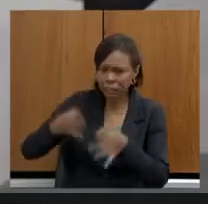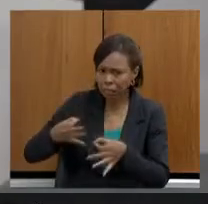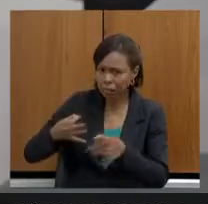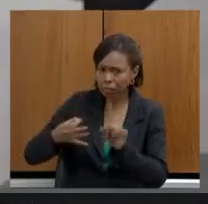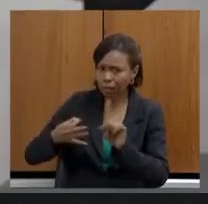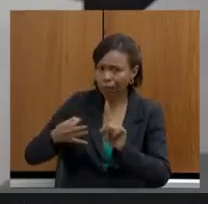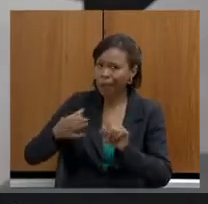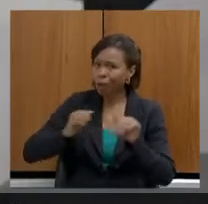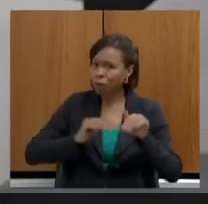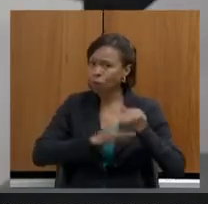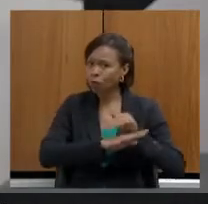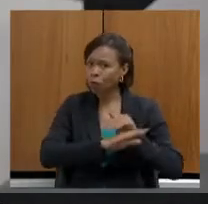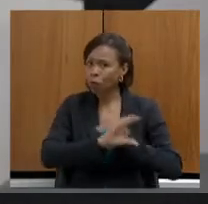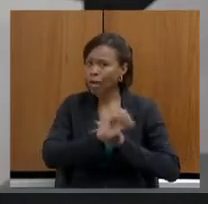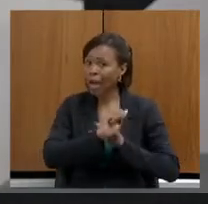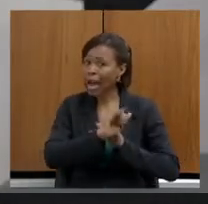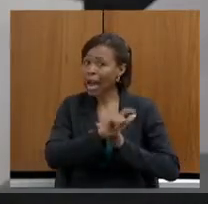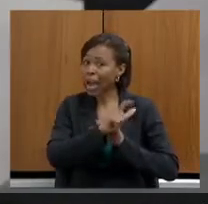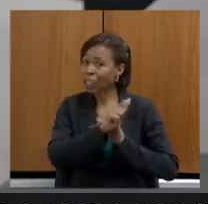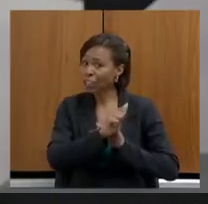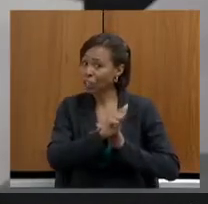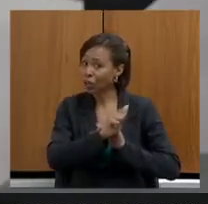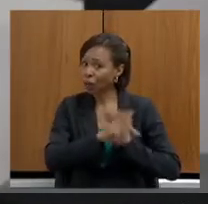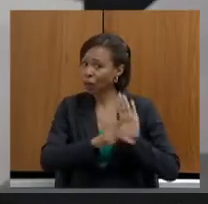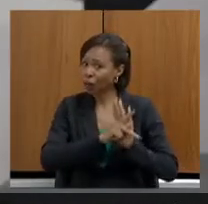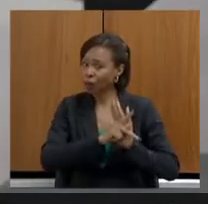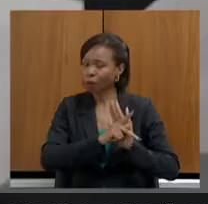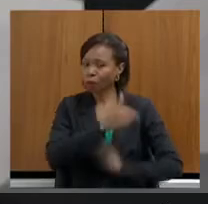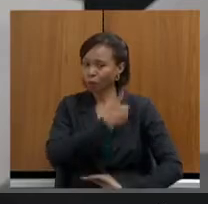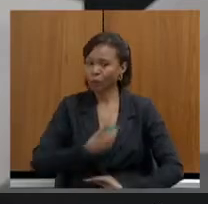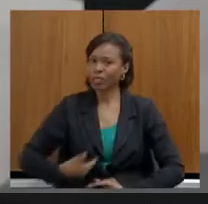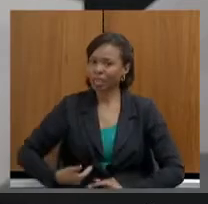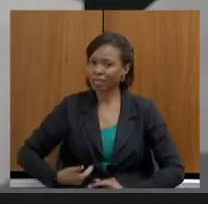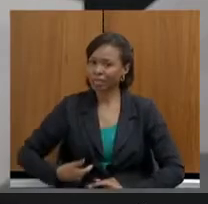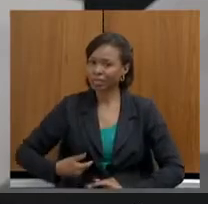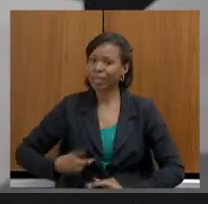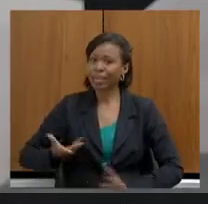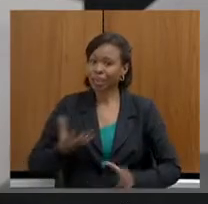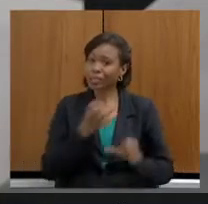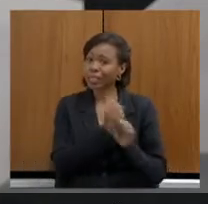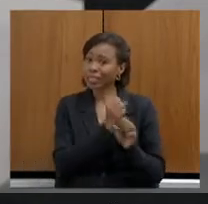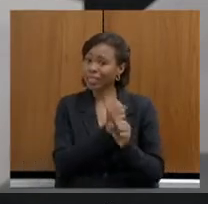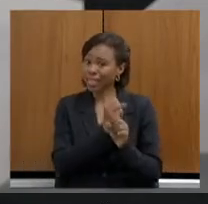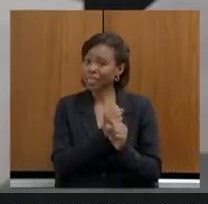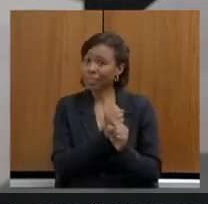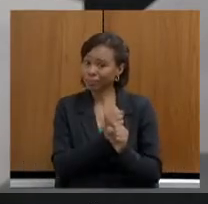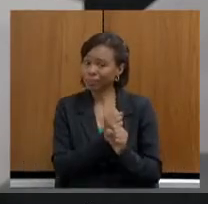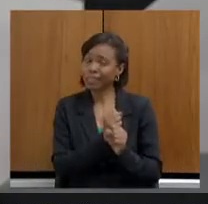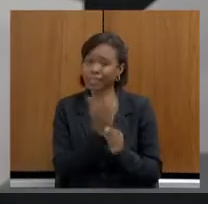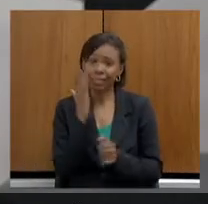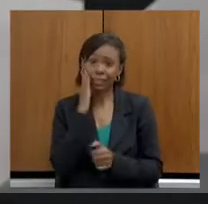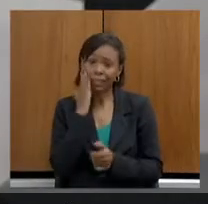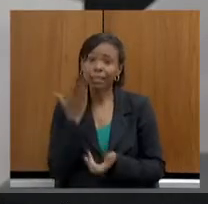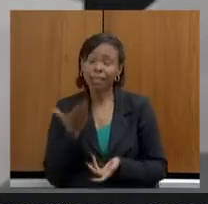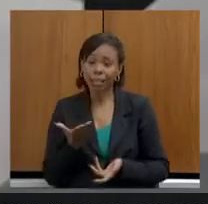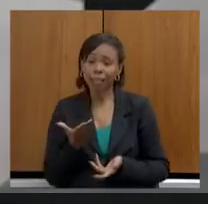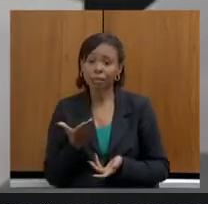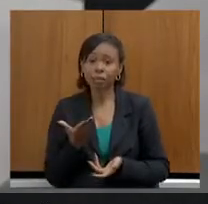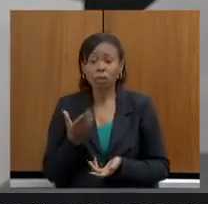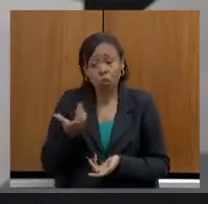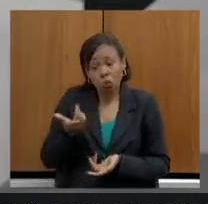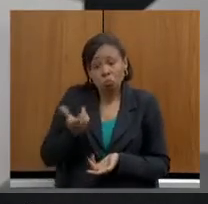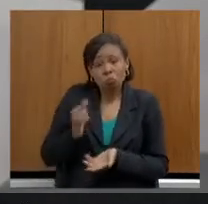do Estado a gente só sabe porque tem o sal Esse é o saldo contábil mas o estado recebe o dinheiro do fundeb